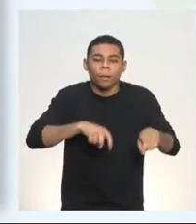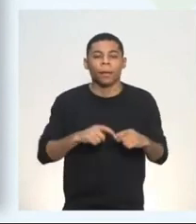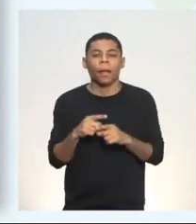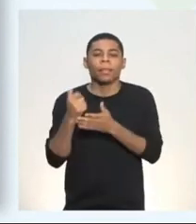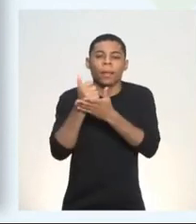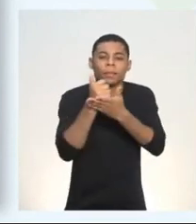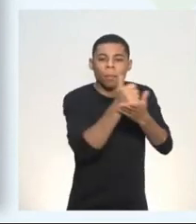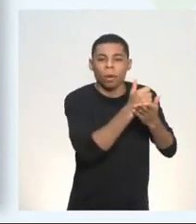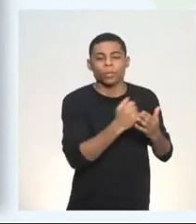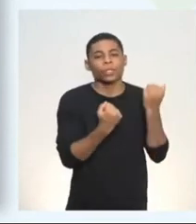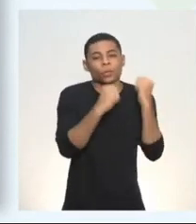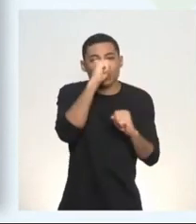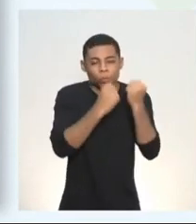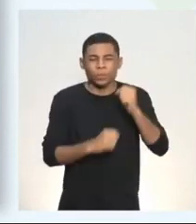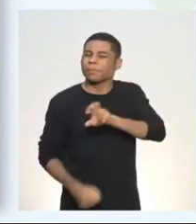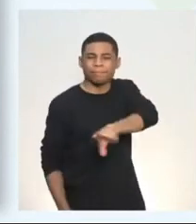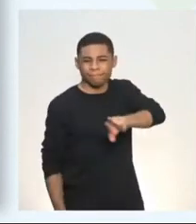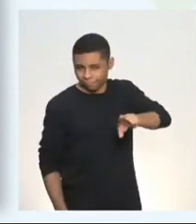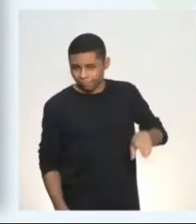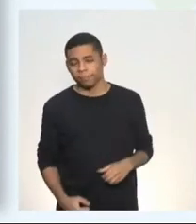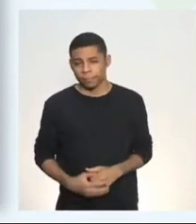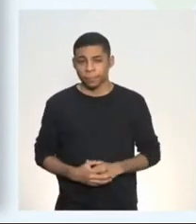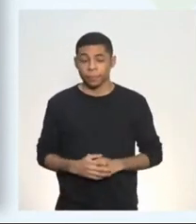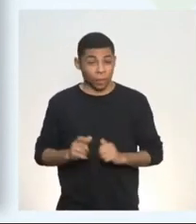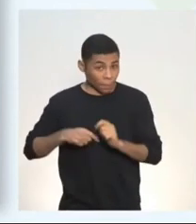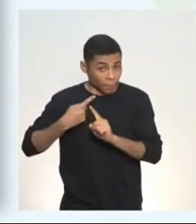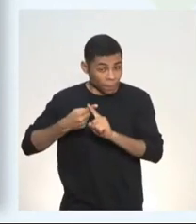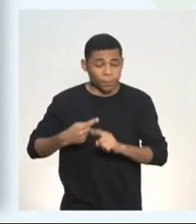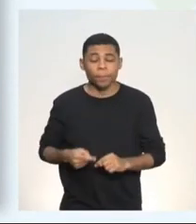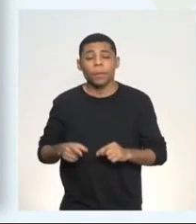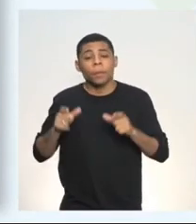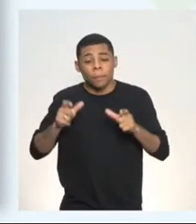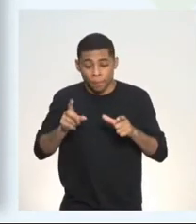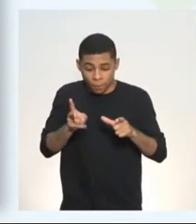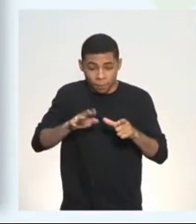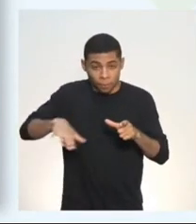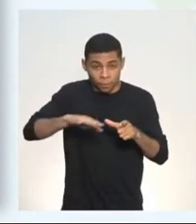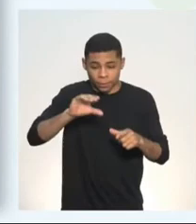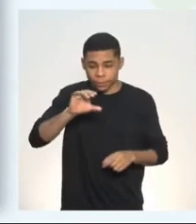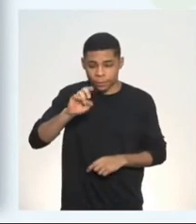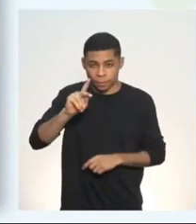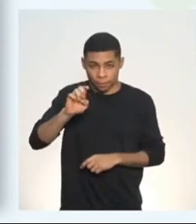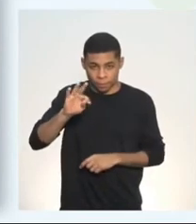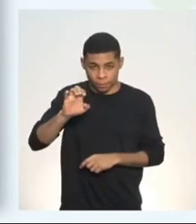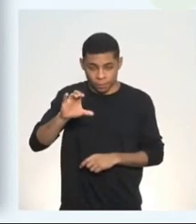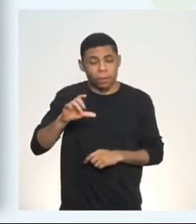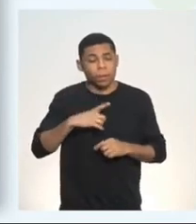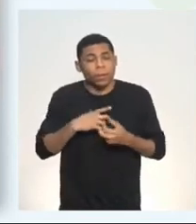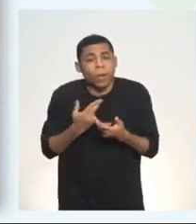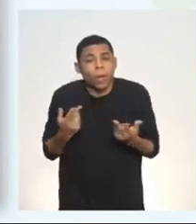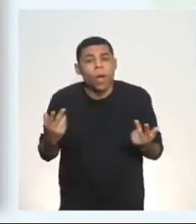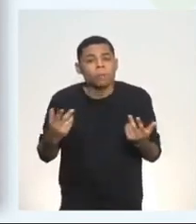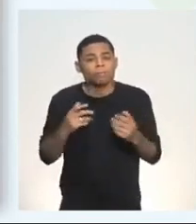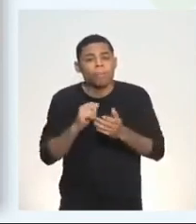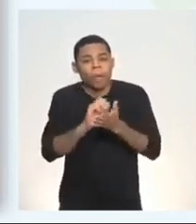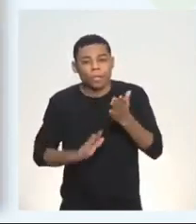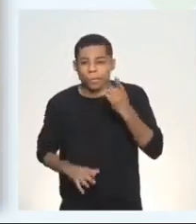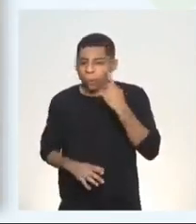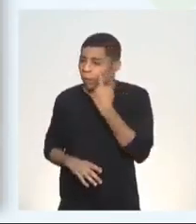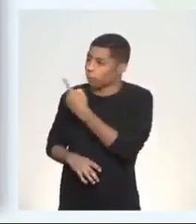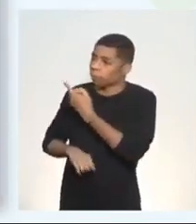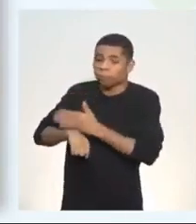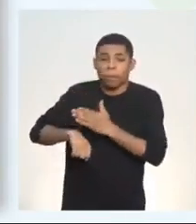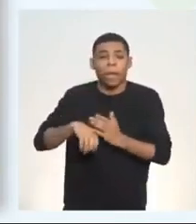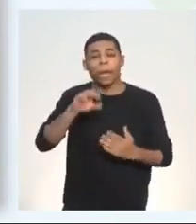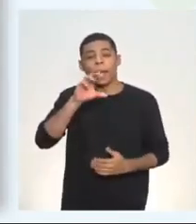transportes, indústria, entre outros. Além disso, no CPTEC são desenvolvidas atividades nas áreas de